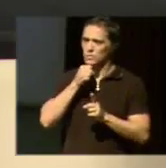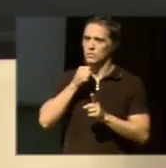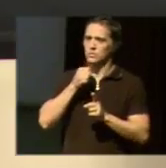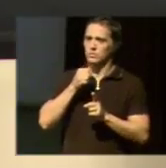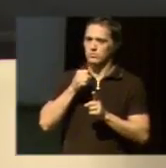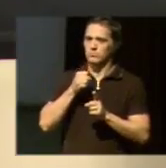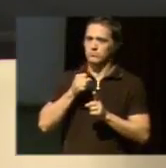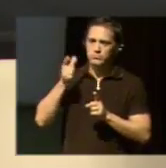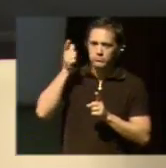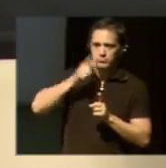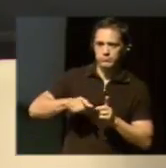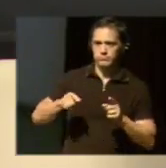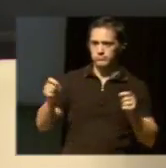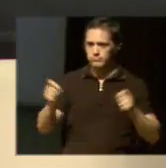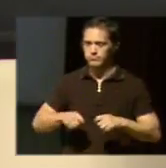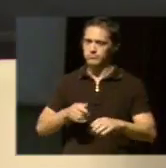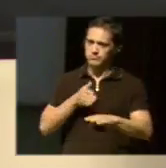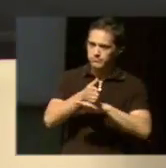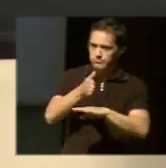e responsável